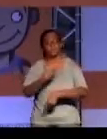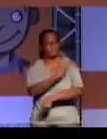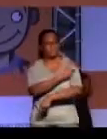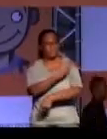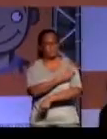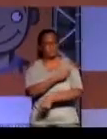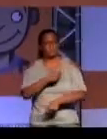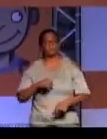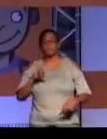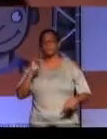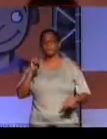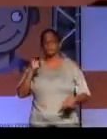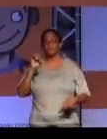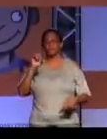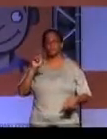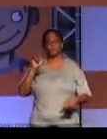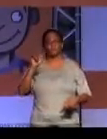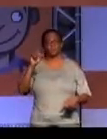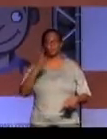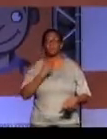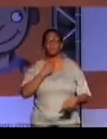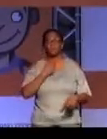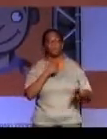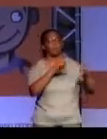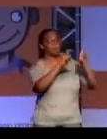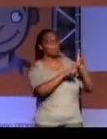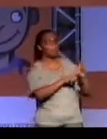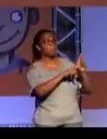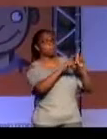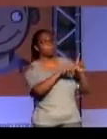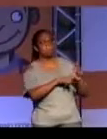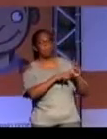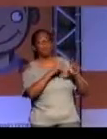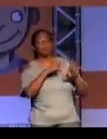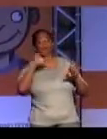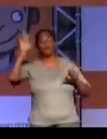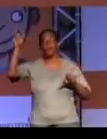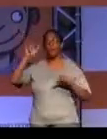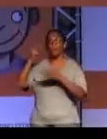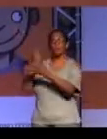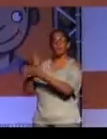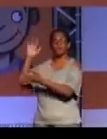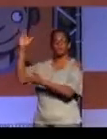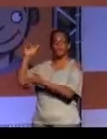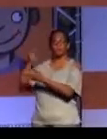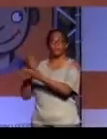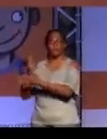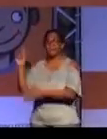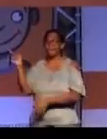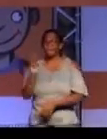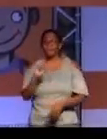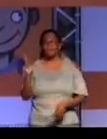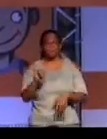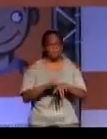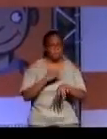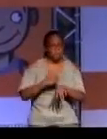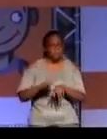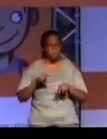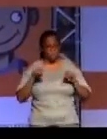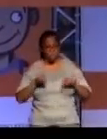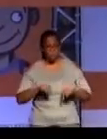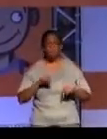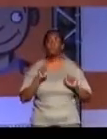não pode ficar dependente de importação desses insumos que são estratégicos. Nós